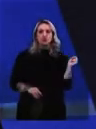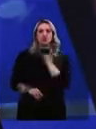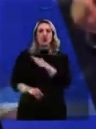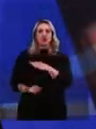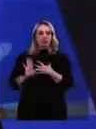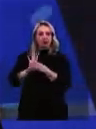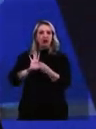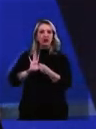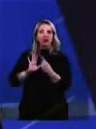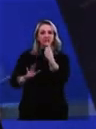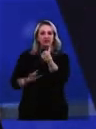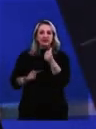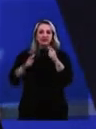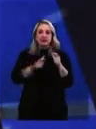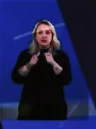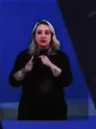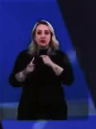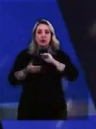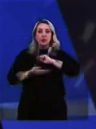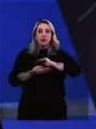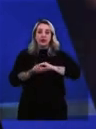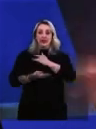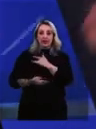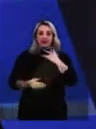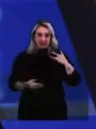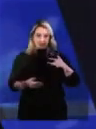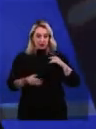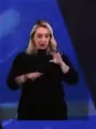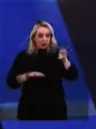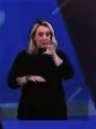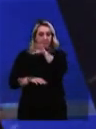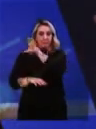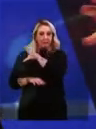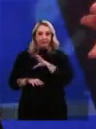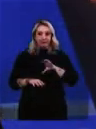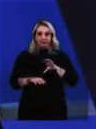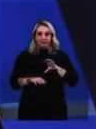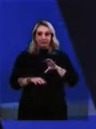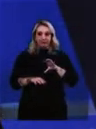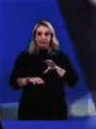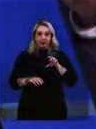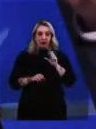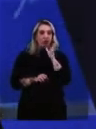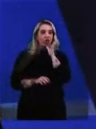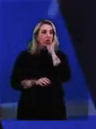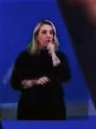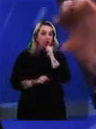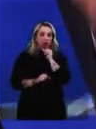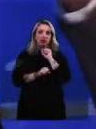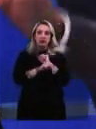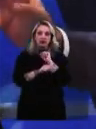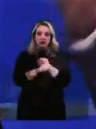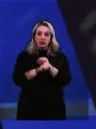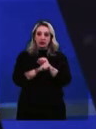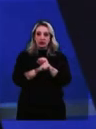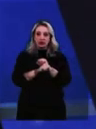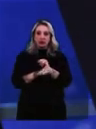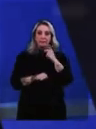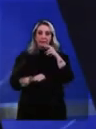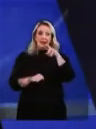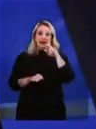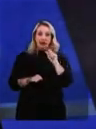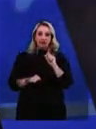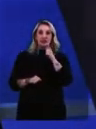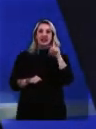Vão ser 16 unidades do Poupatempo da Saúde, espalhadas pelas regiões onde o tempo de espera é maior. Vai ter lá em Parelheiros,